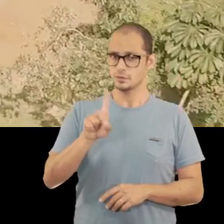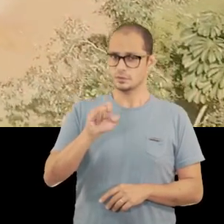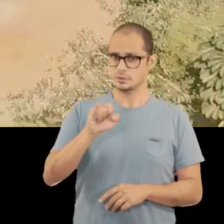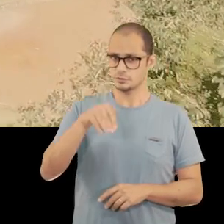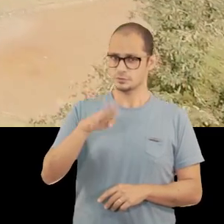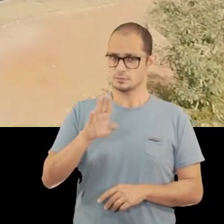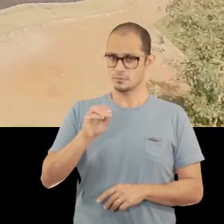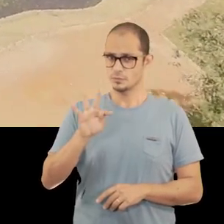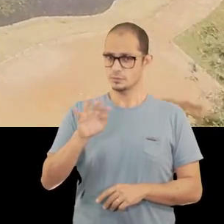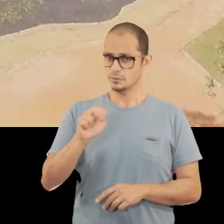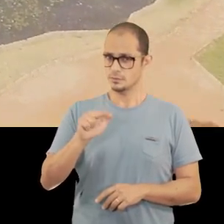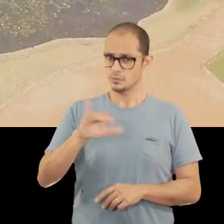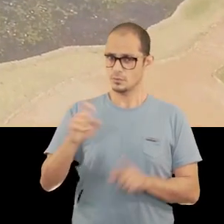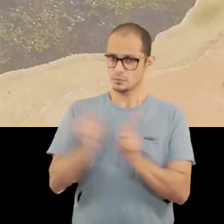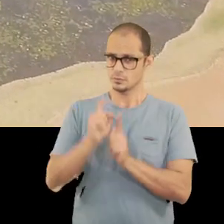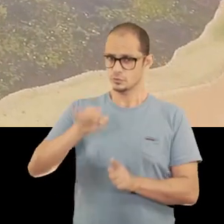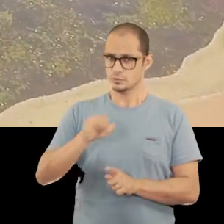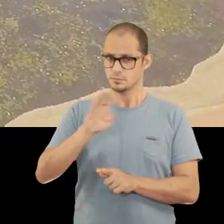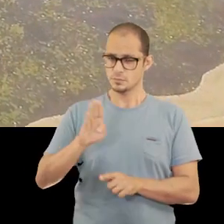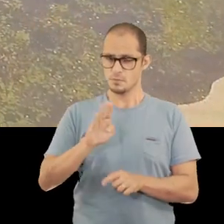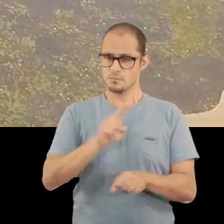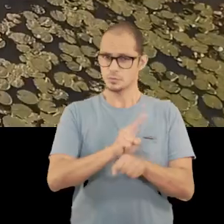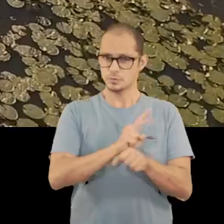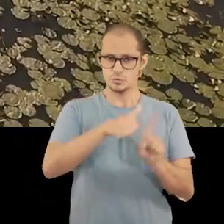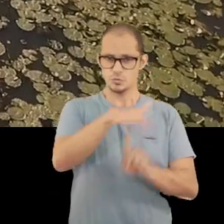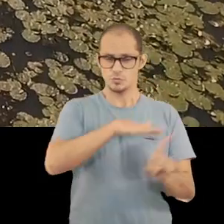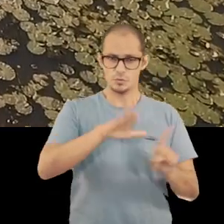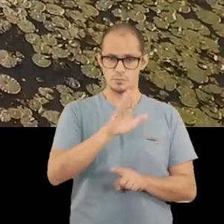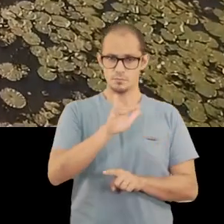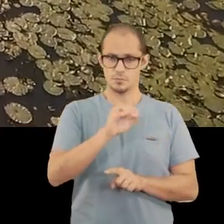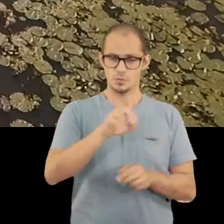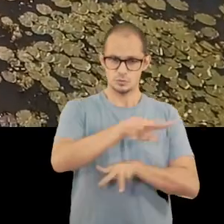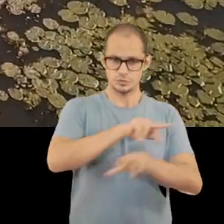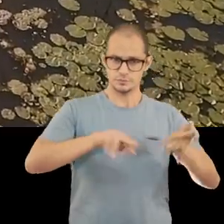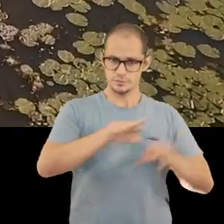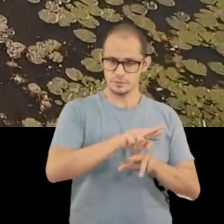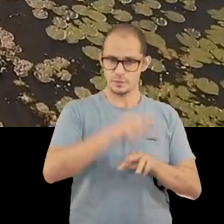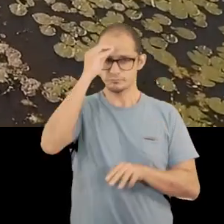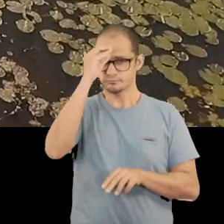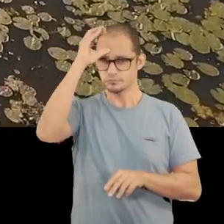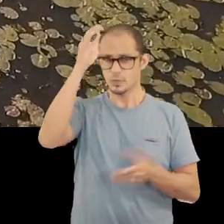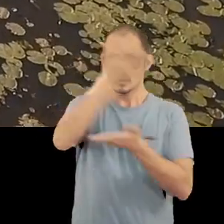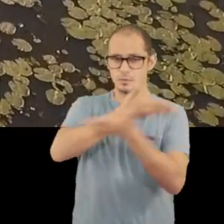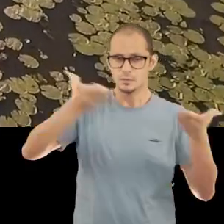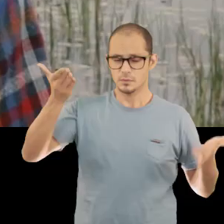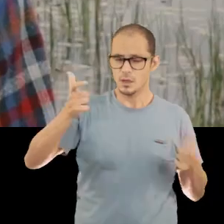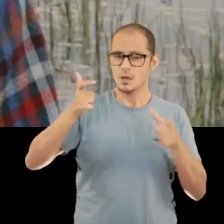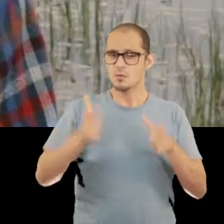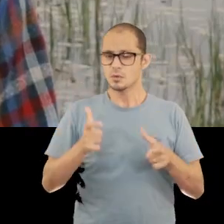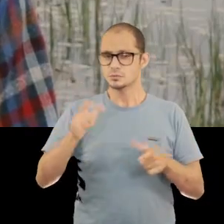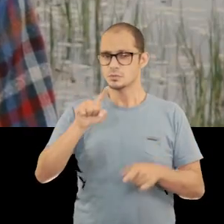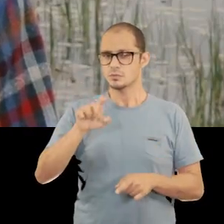O Jardim Botânico é um espaço para a conservação da sociobiodiversidade, a partir do diálogo de saberes, né? Ele fica localizado na